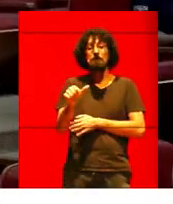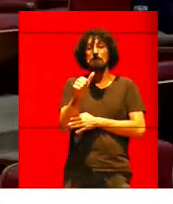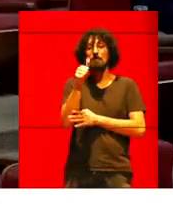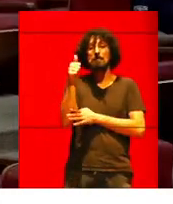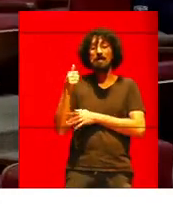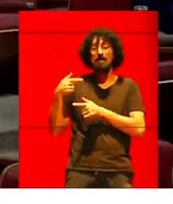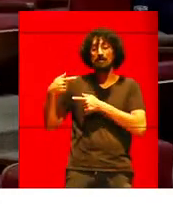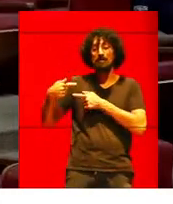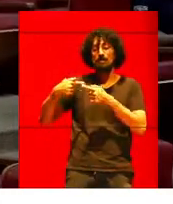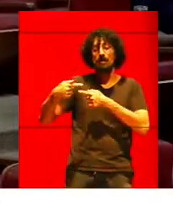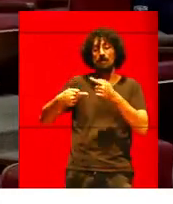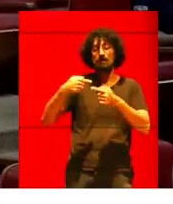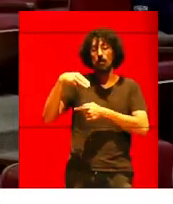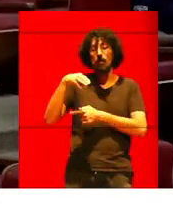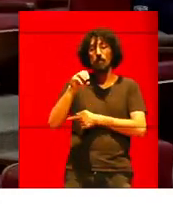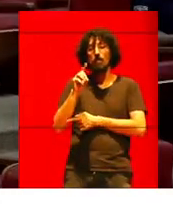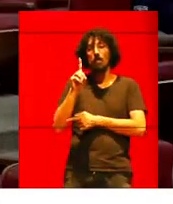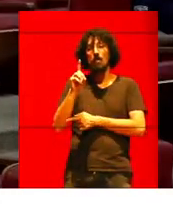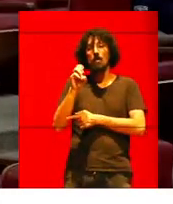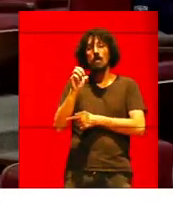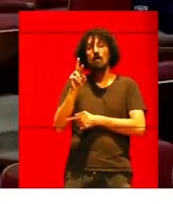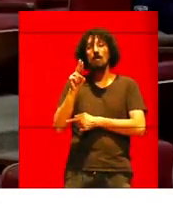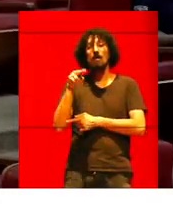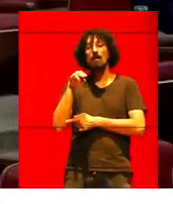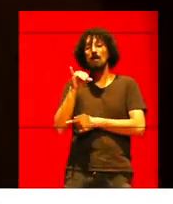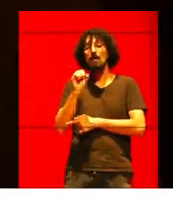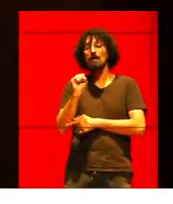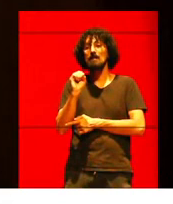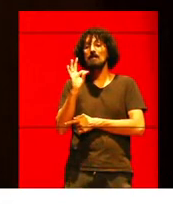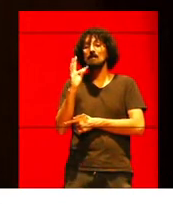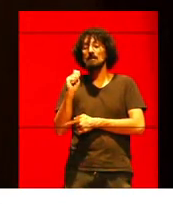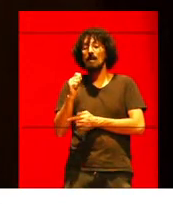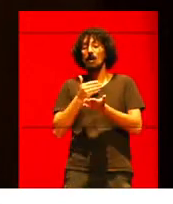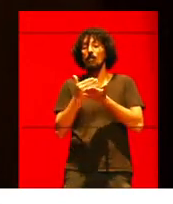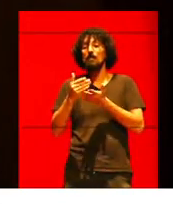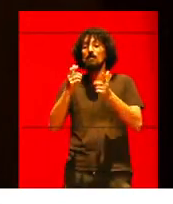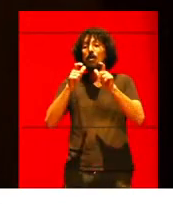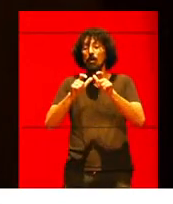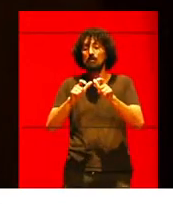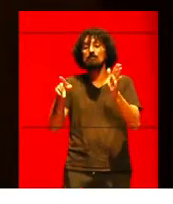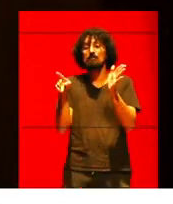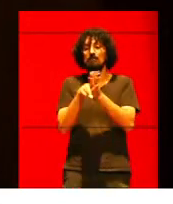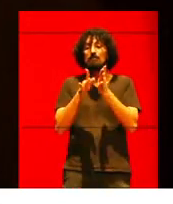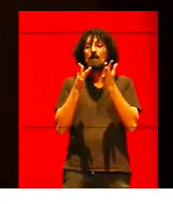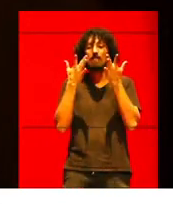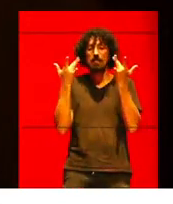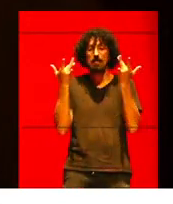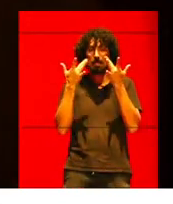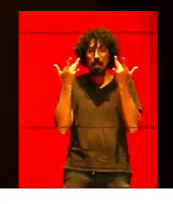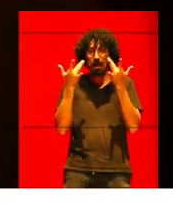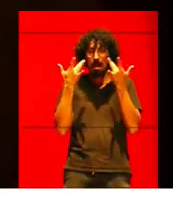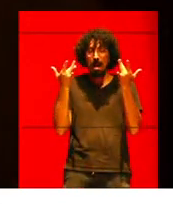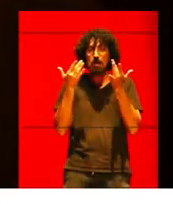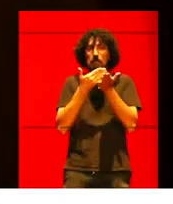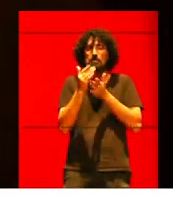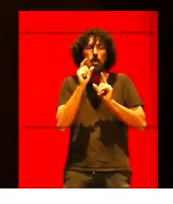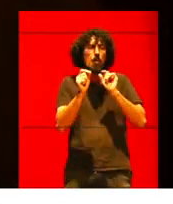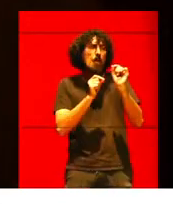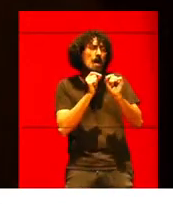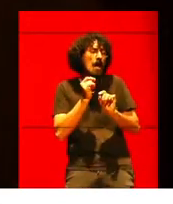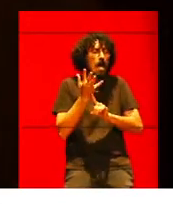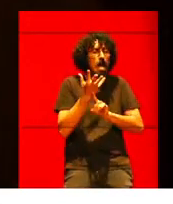senhores, ela começa, sabe onde? No teatro. Os caras marcam o teatro. Marcam peças,